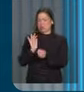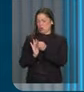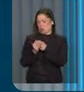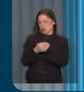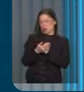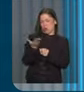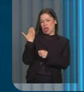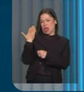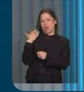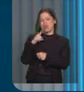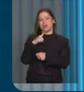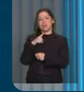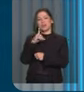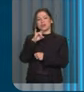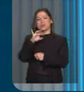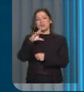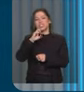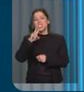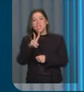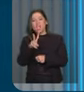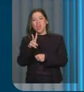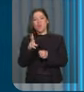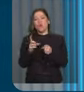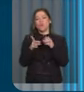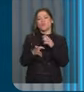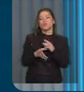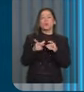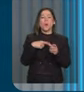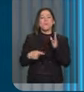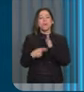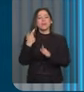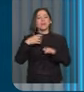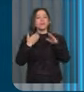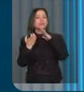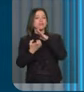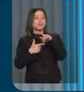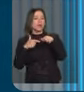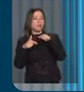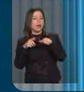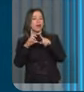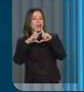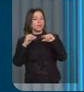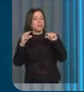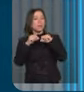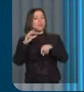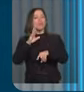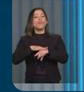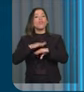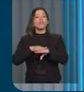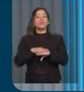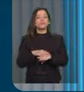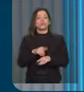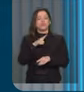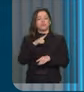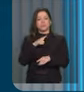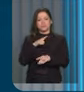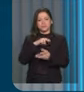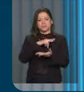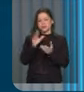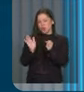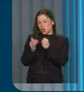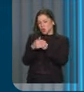que lá atrás o Zé Dirceu abonou a sua ficha que o primeiro emprego que você ganhou lá em Brasília foi nomeado por ele você tem muito para esconder